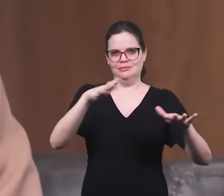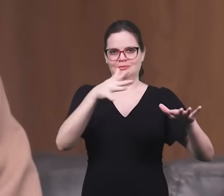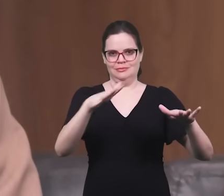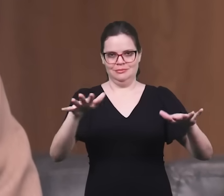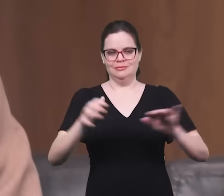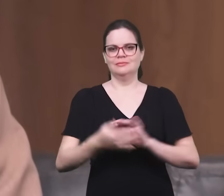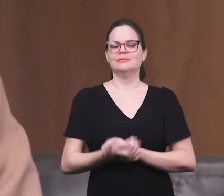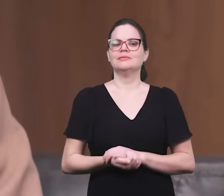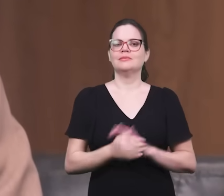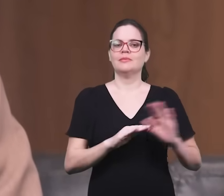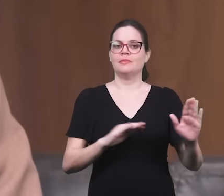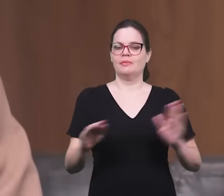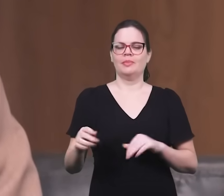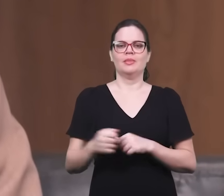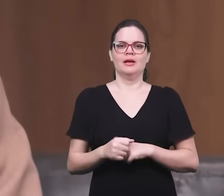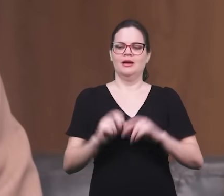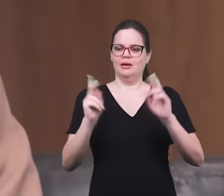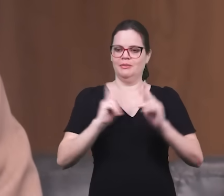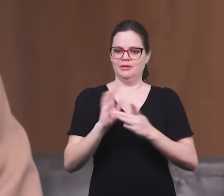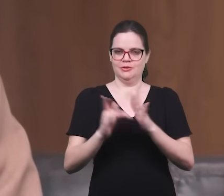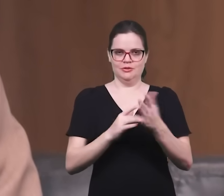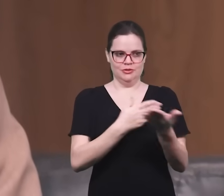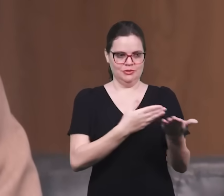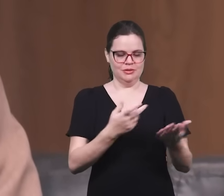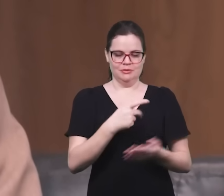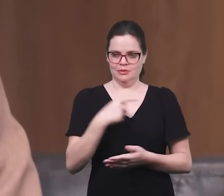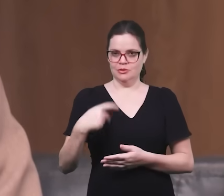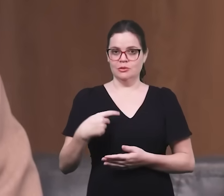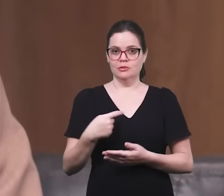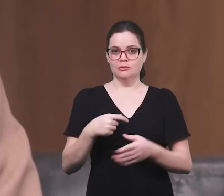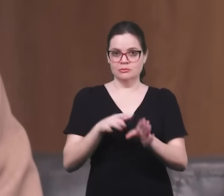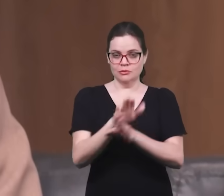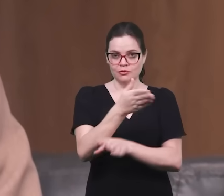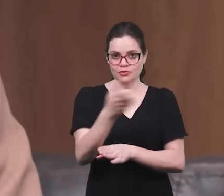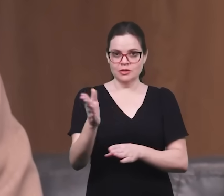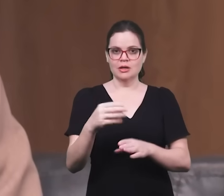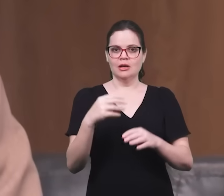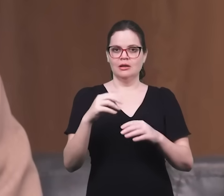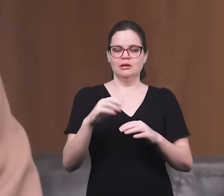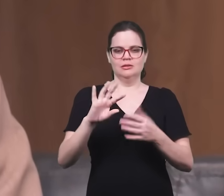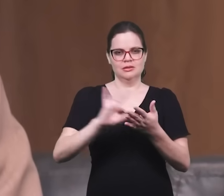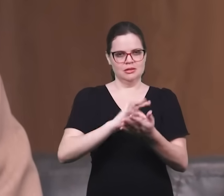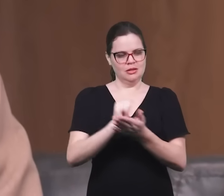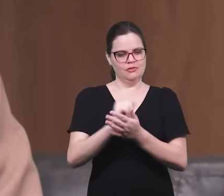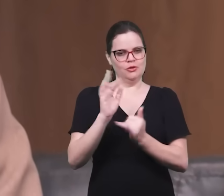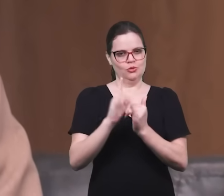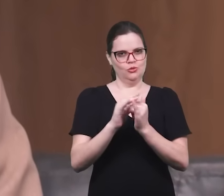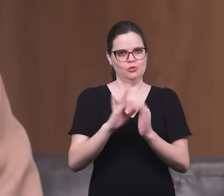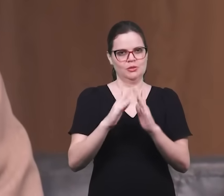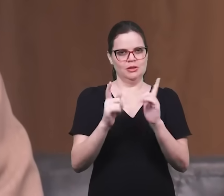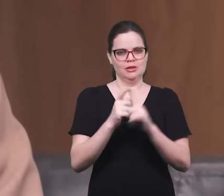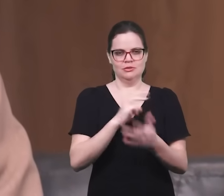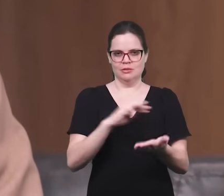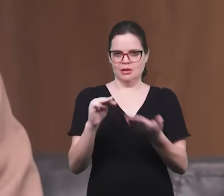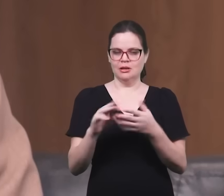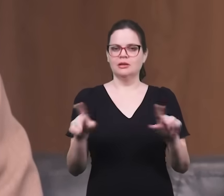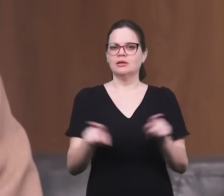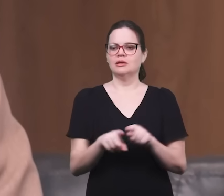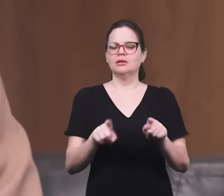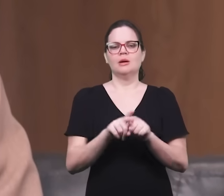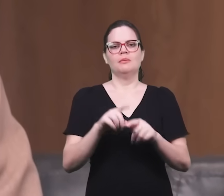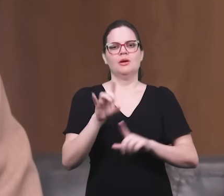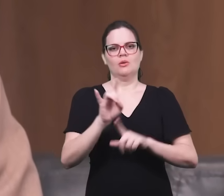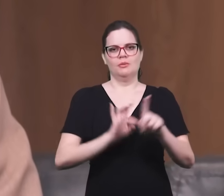que ainda não segue o canal da Igreja Cristã Maranata no YouTube, seguir, comentar e compartilhar os conteúdos, e que Deus possa